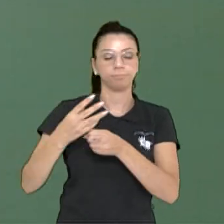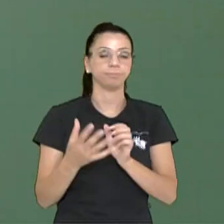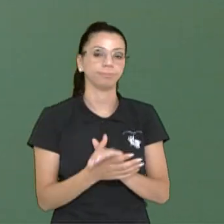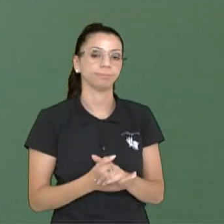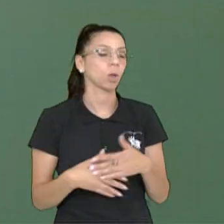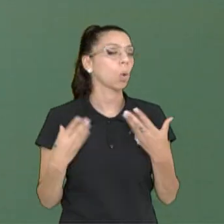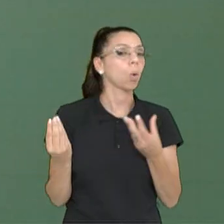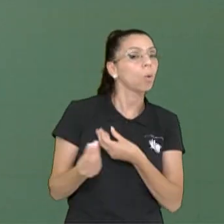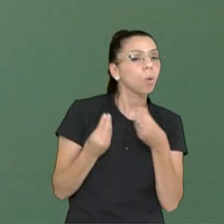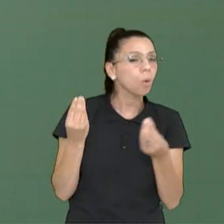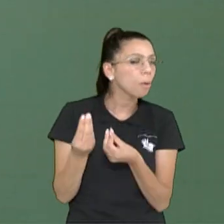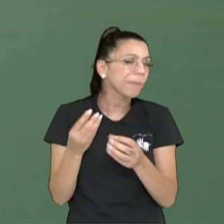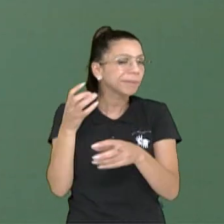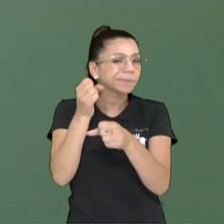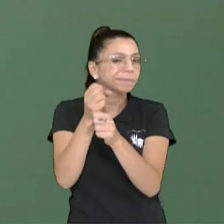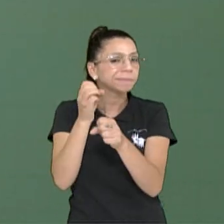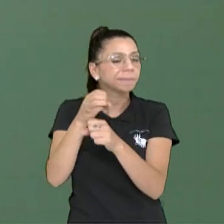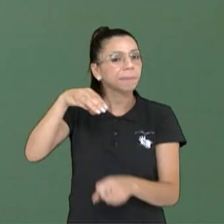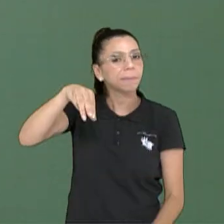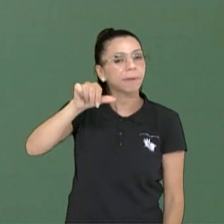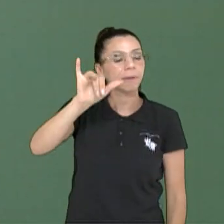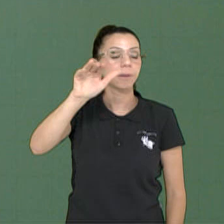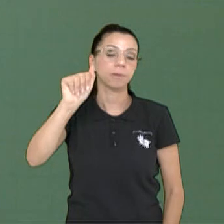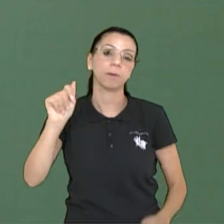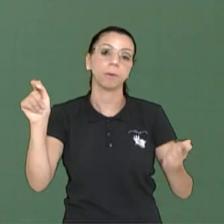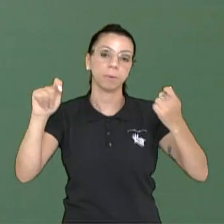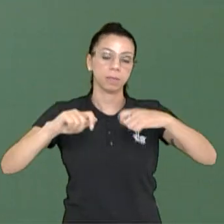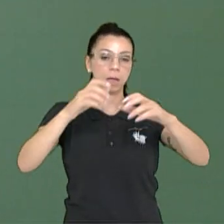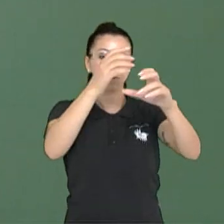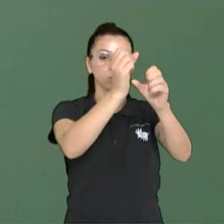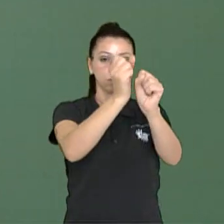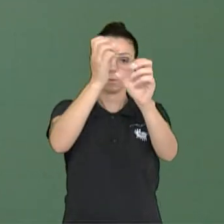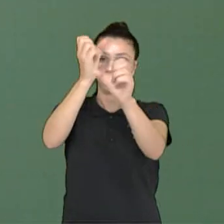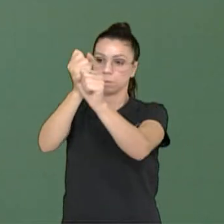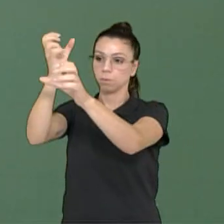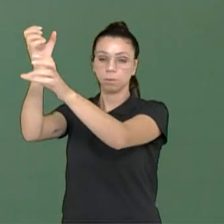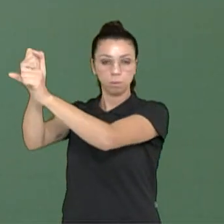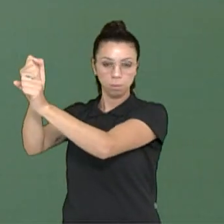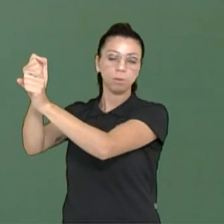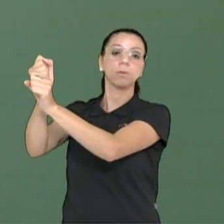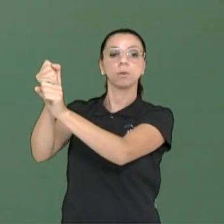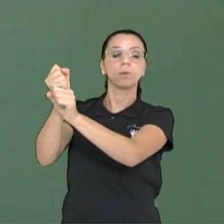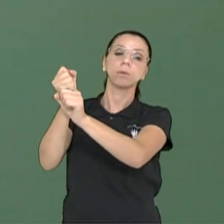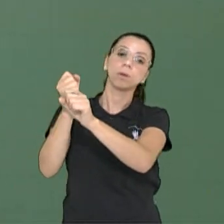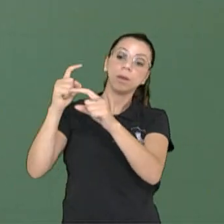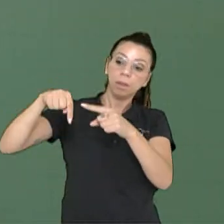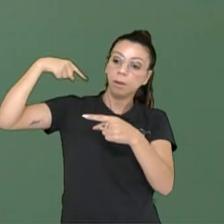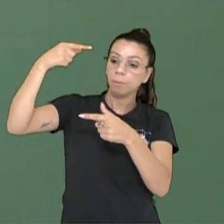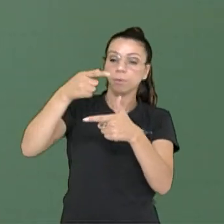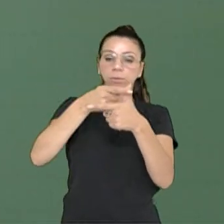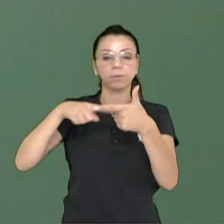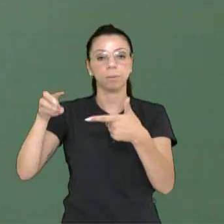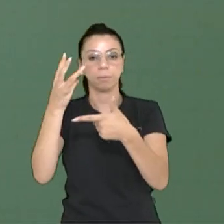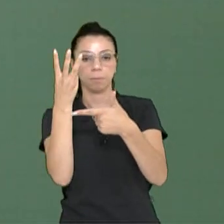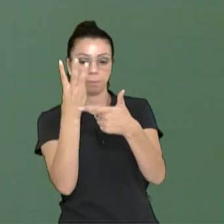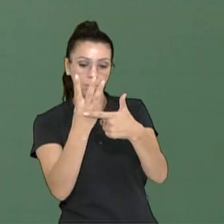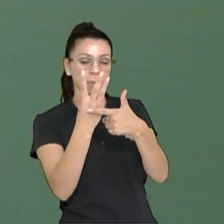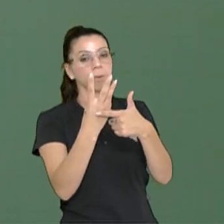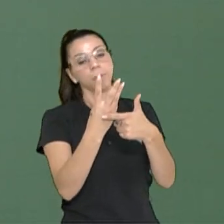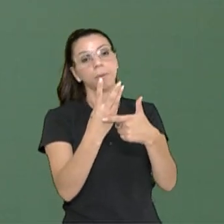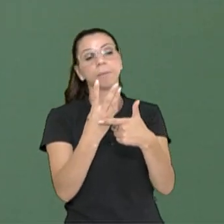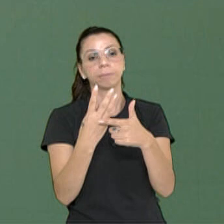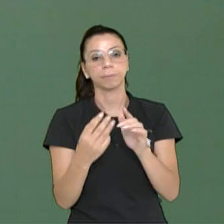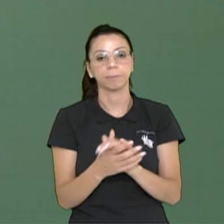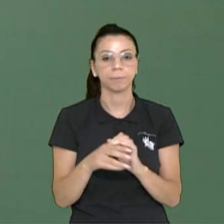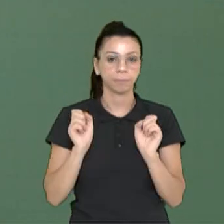dessas empresas? Nós vamos somar os 3 valores de cada um desses anos e dividir por 3, porque 3 é o número da amostra que a gente